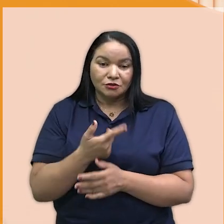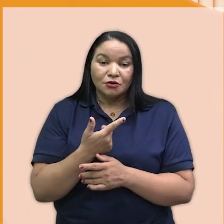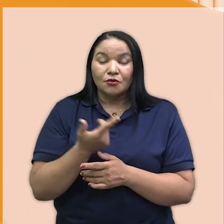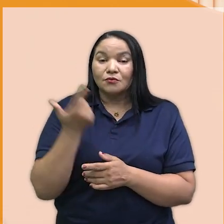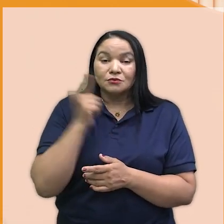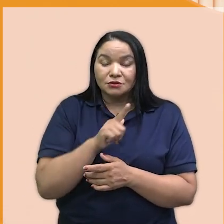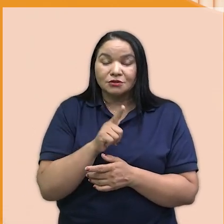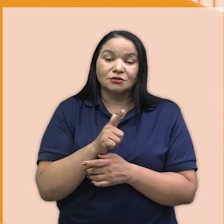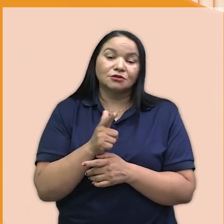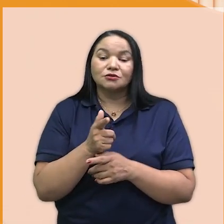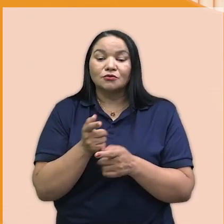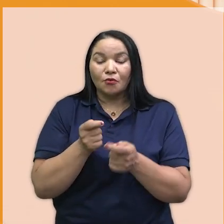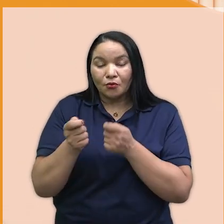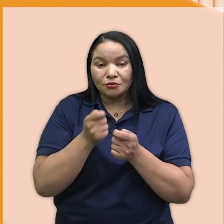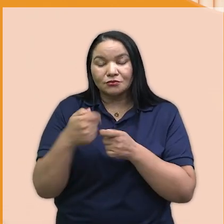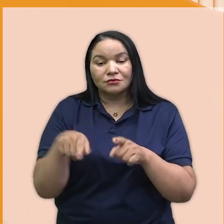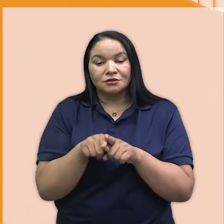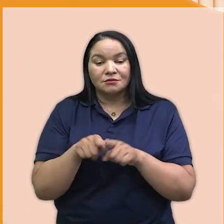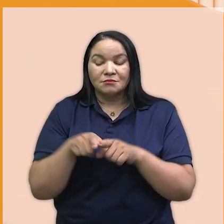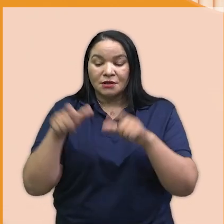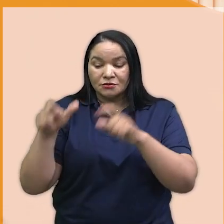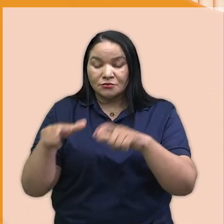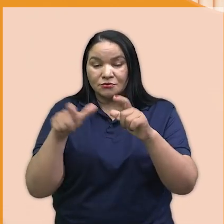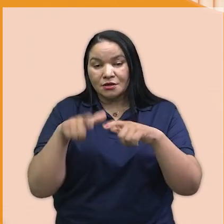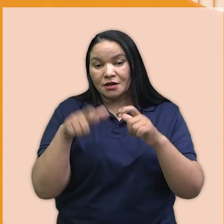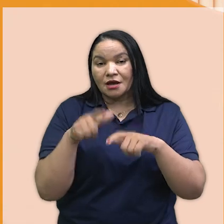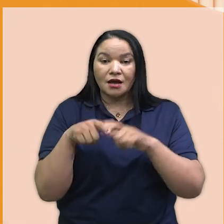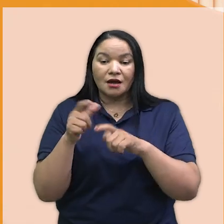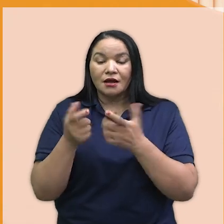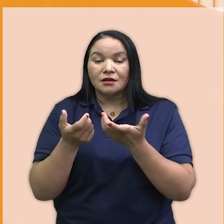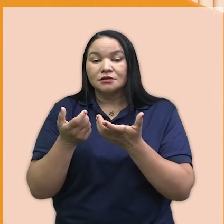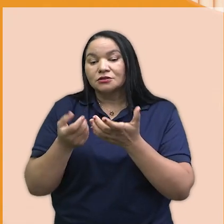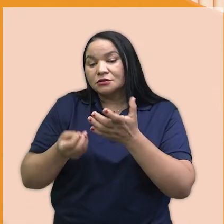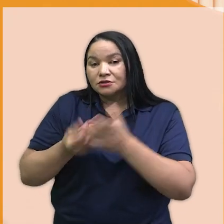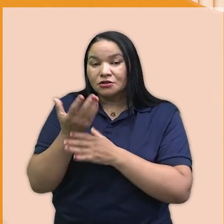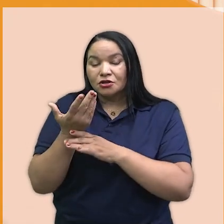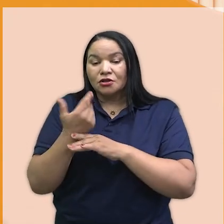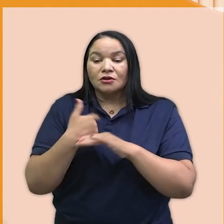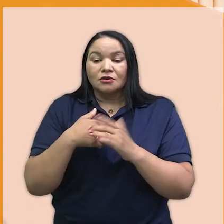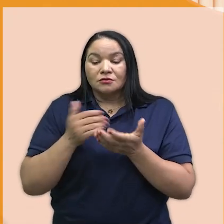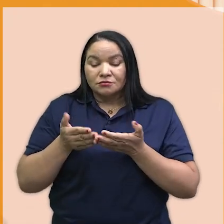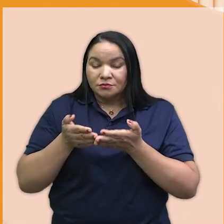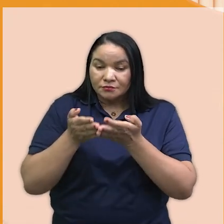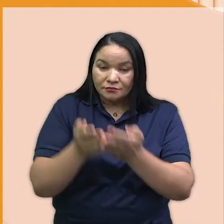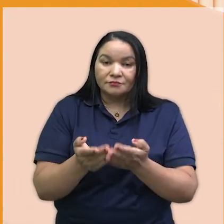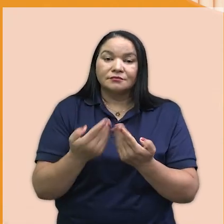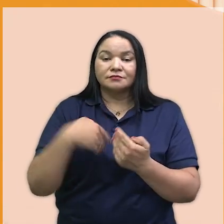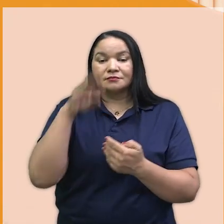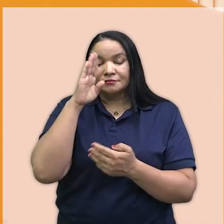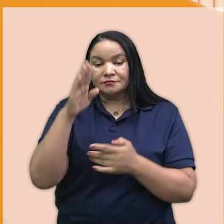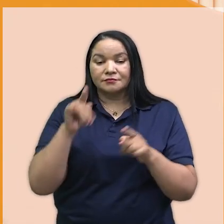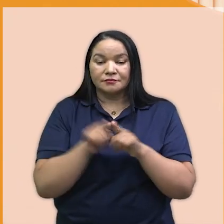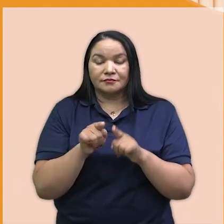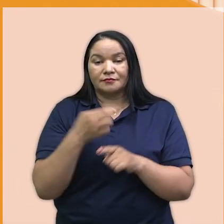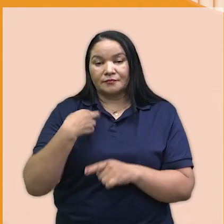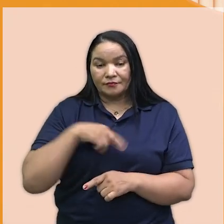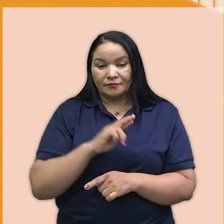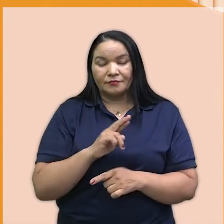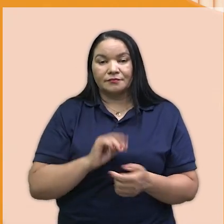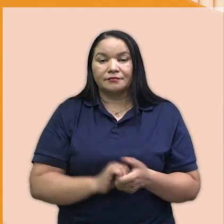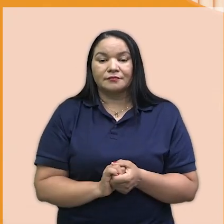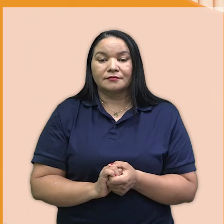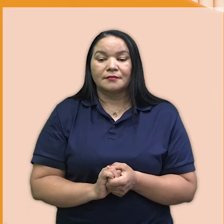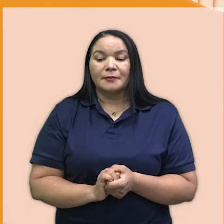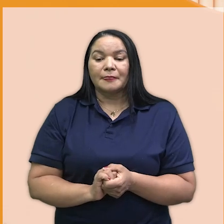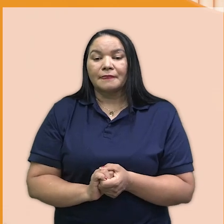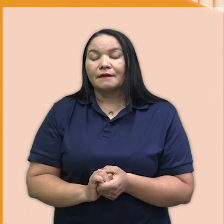controle, colonizaram essas regiões através, especialmente, das expedições, tanto militares como religiosas, certo?